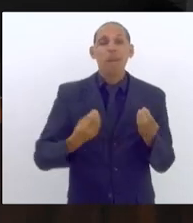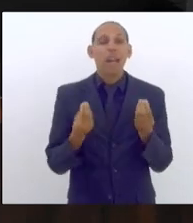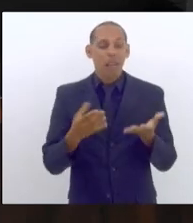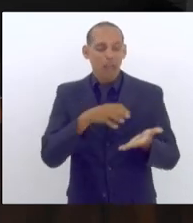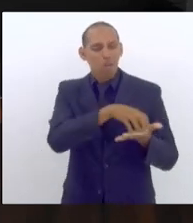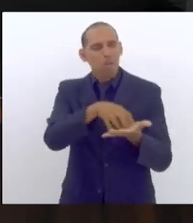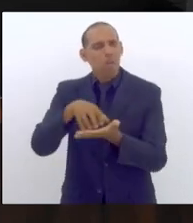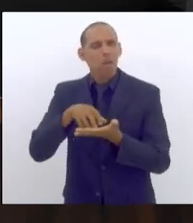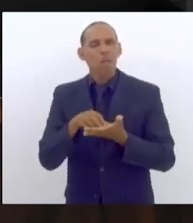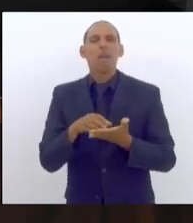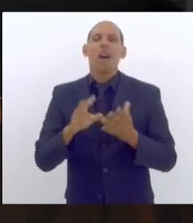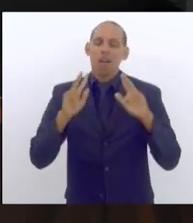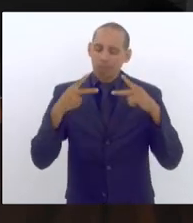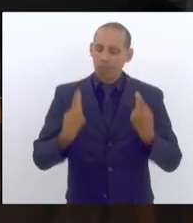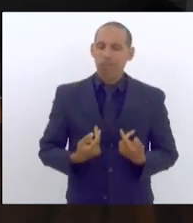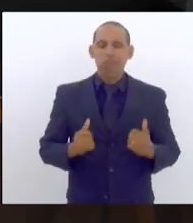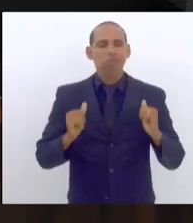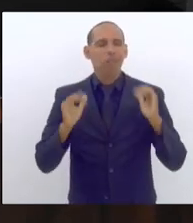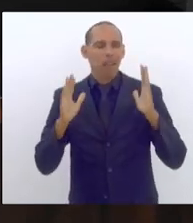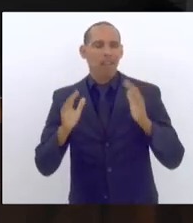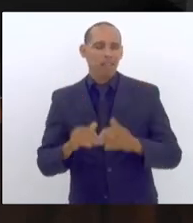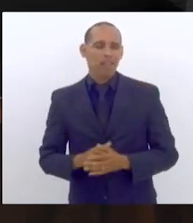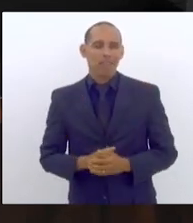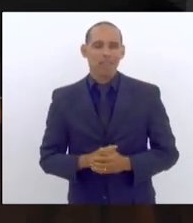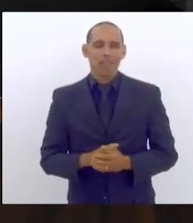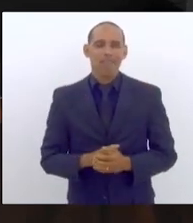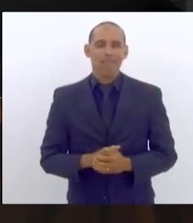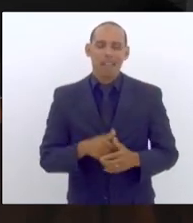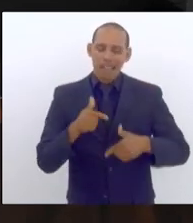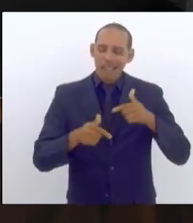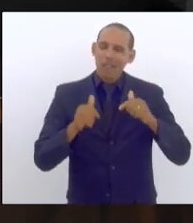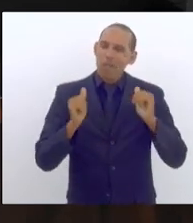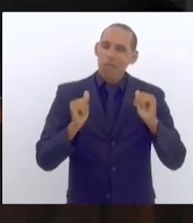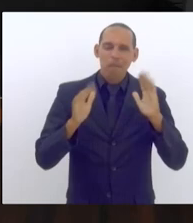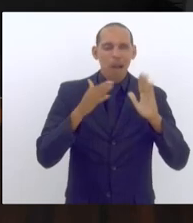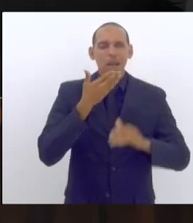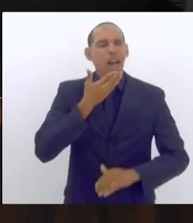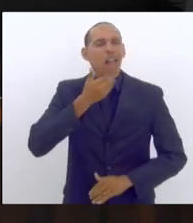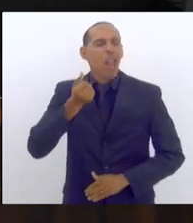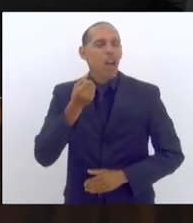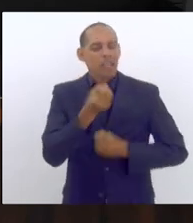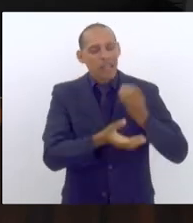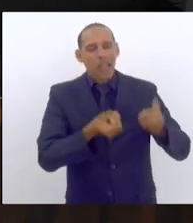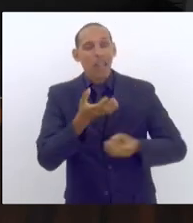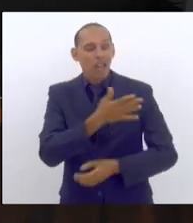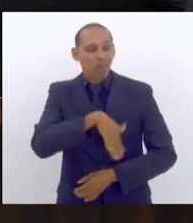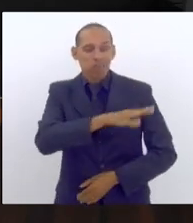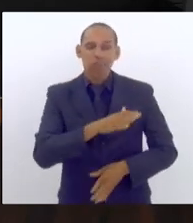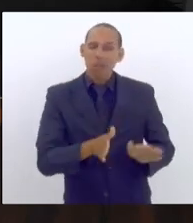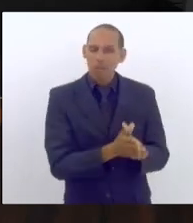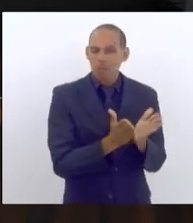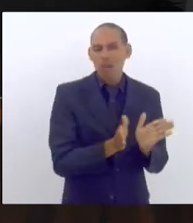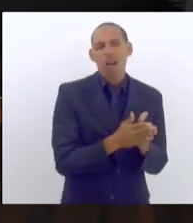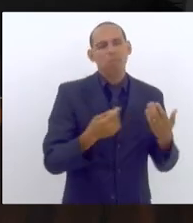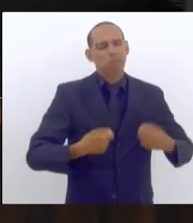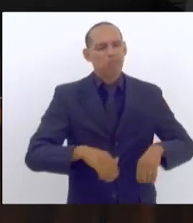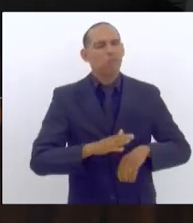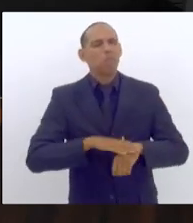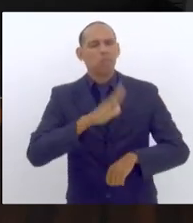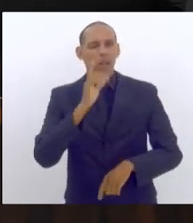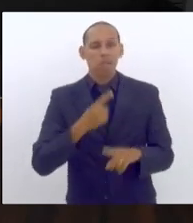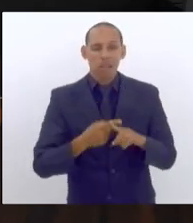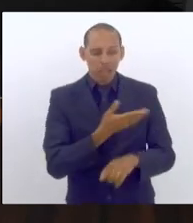mais humanizados, com um melhor serviço prestado à população mais pobre, mais carente, que é quem